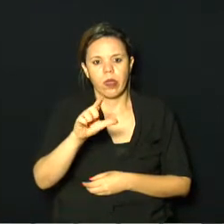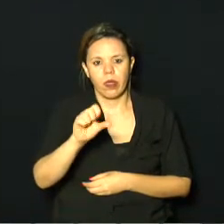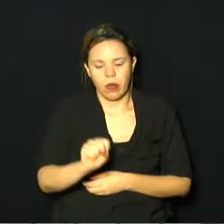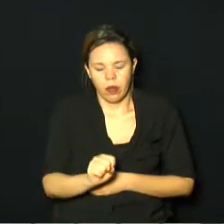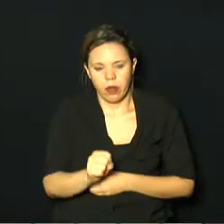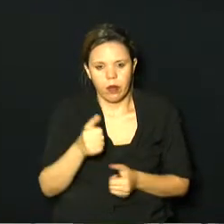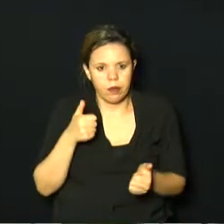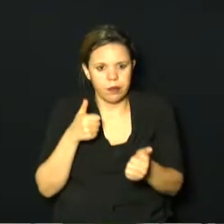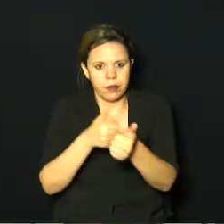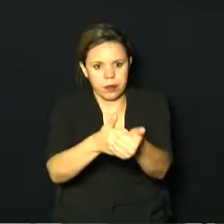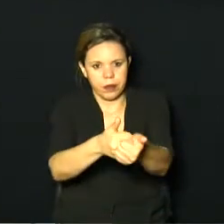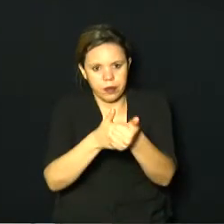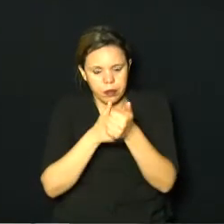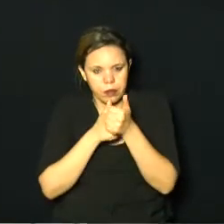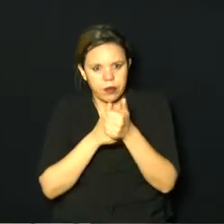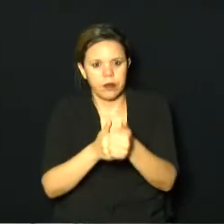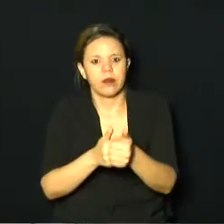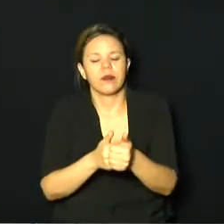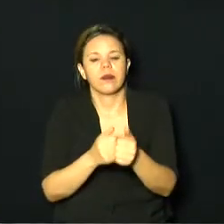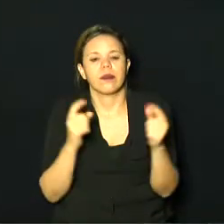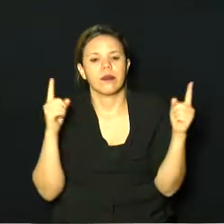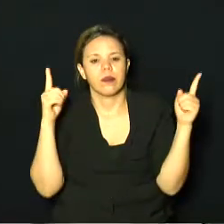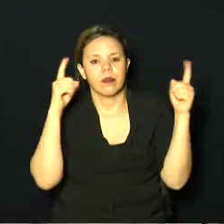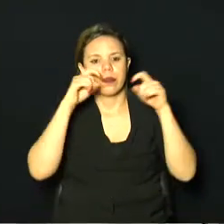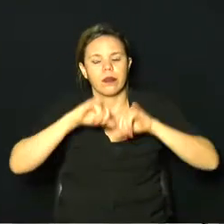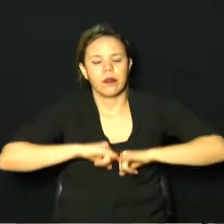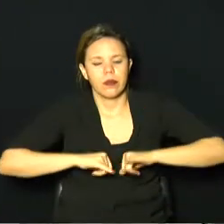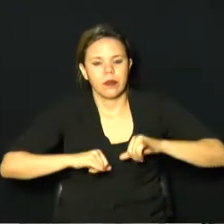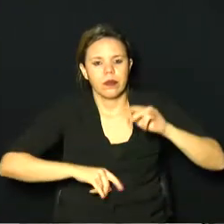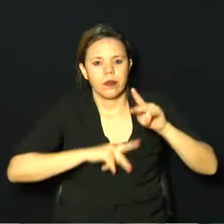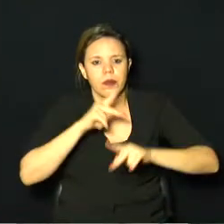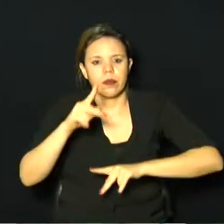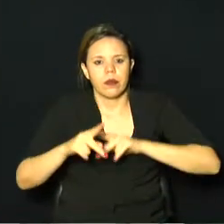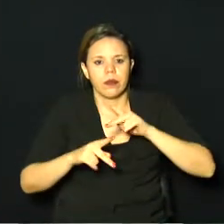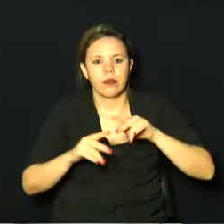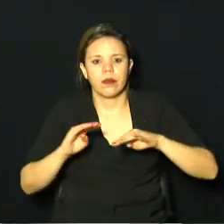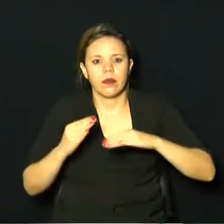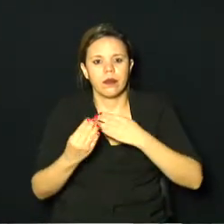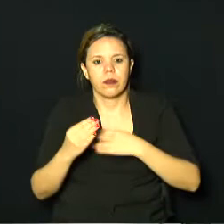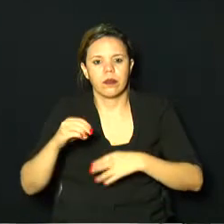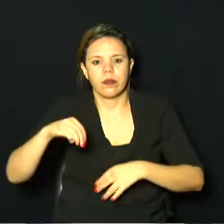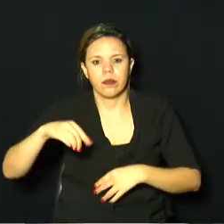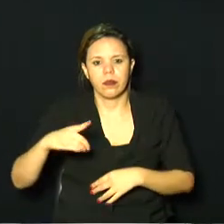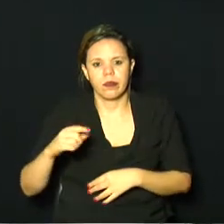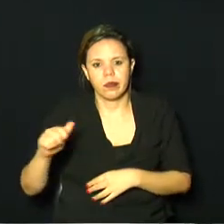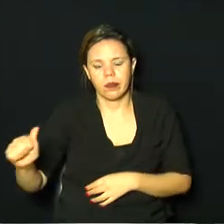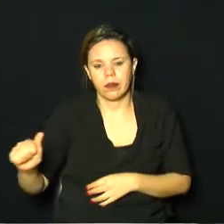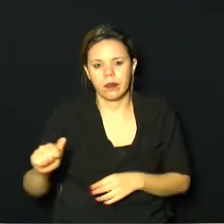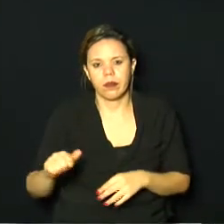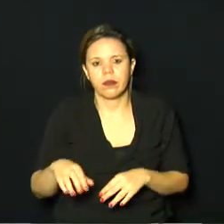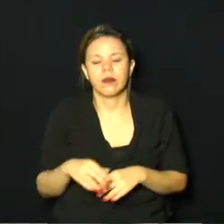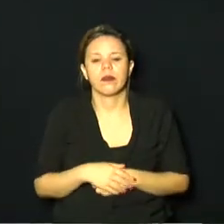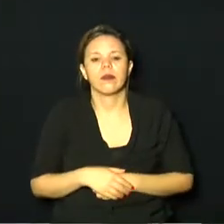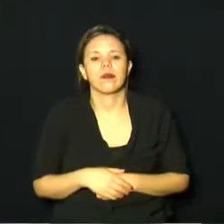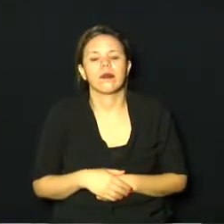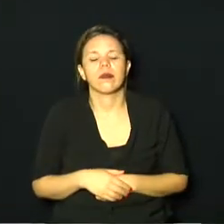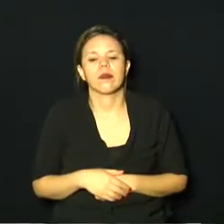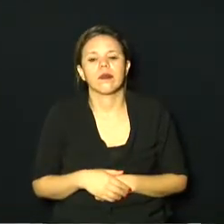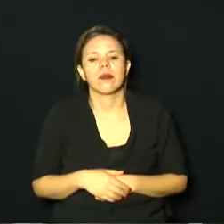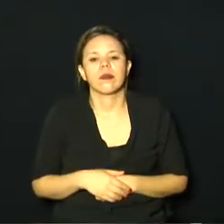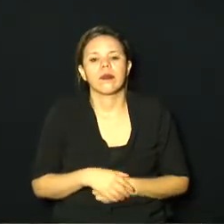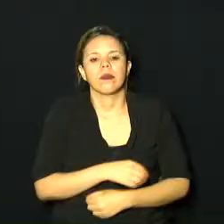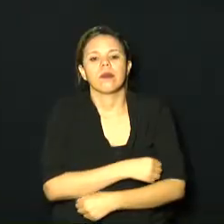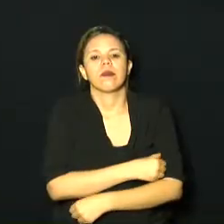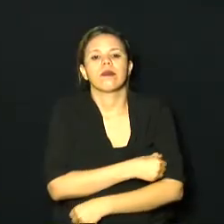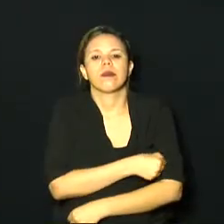acompanhado toda a difícil situação do nosso povo lá do Mandela. favor, Padre Carlos.